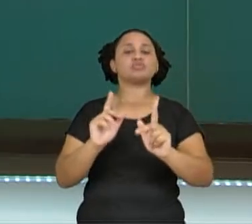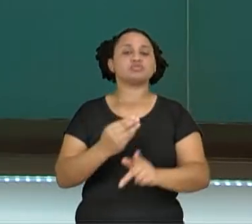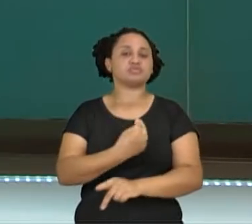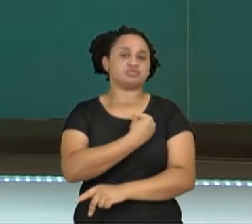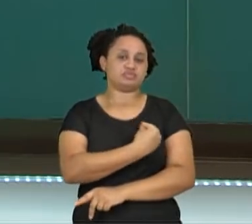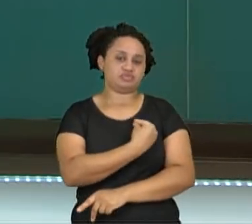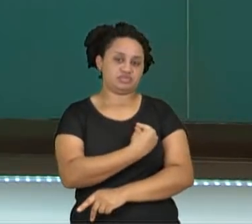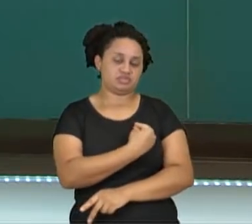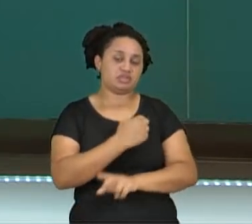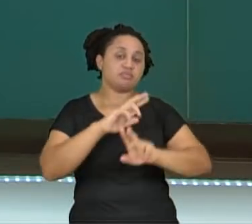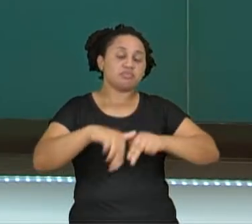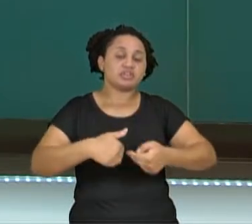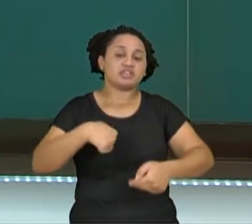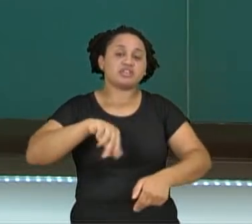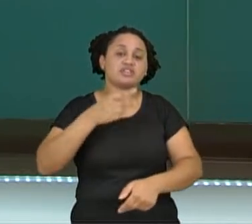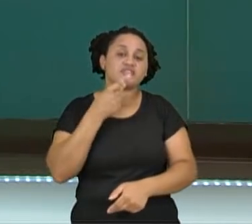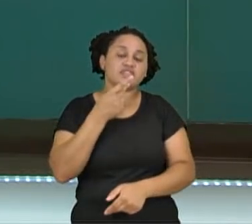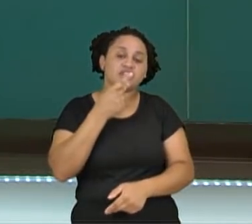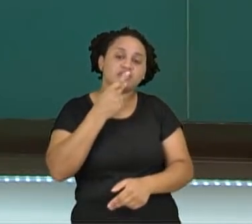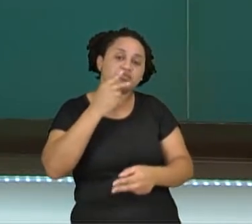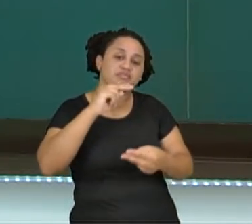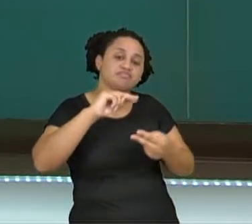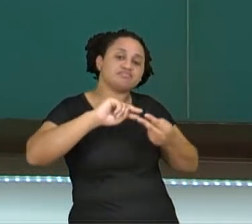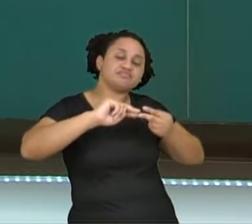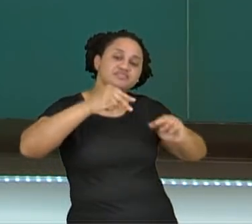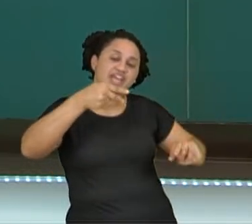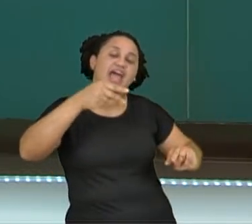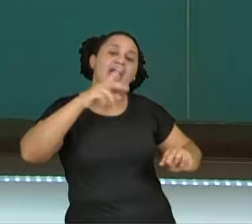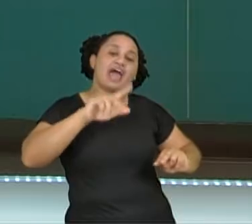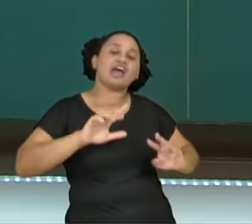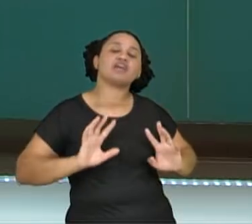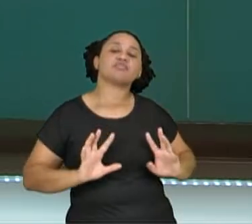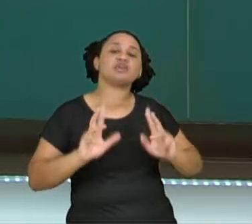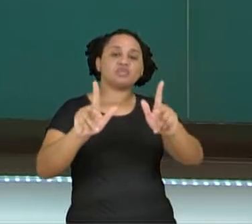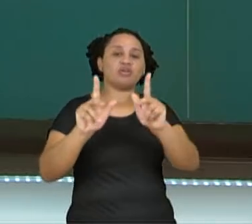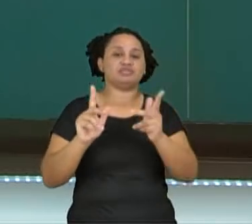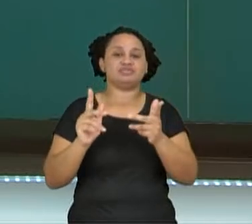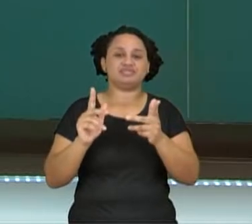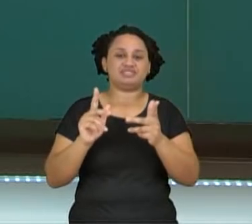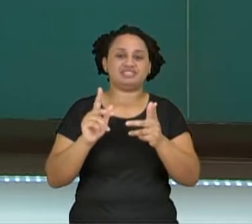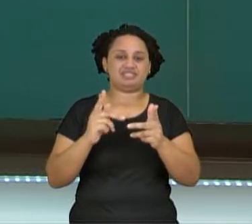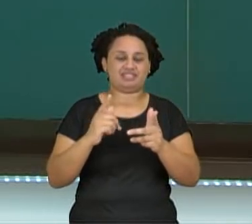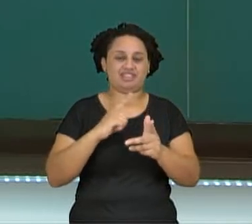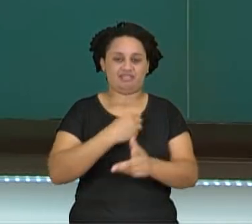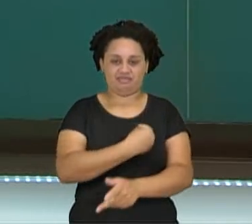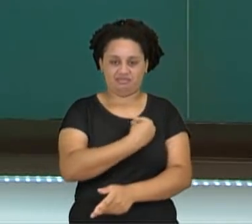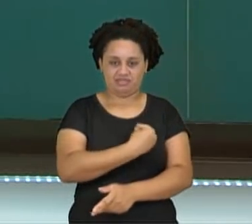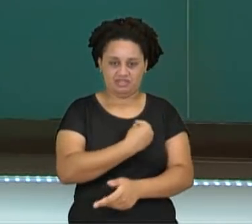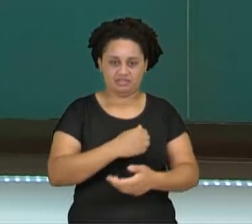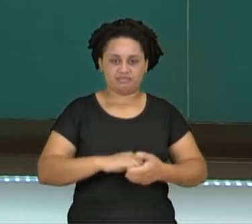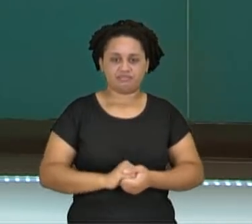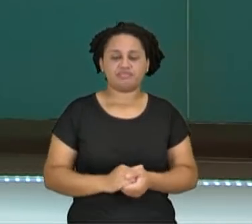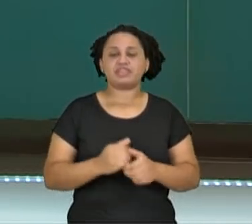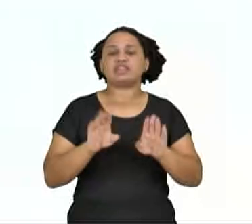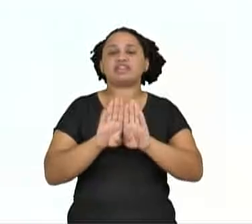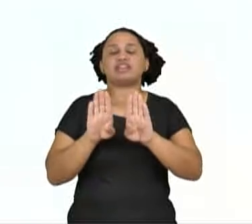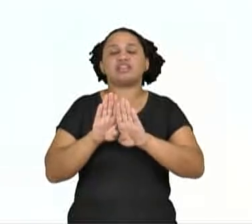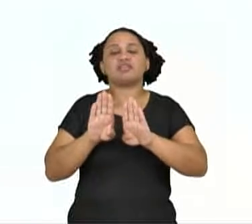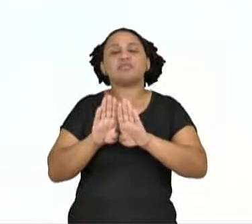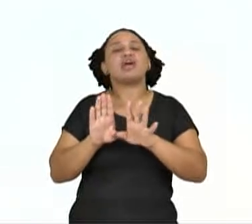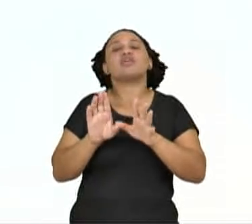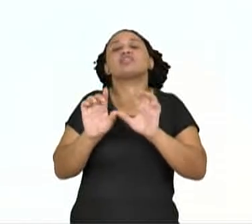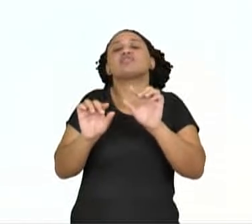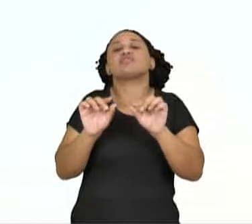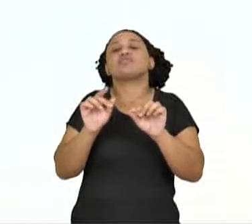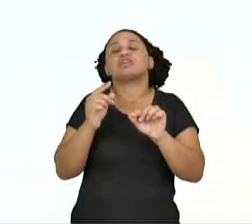o código genético é universal. A gente também diz que ele é degenerado. O que isso significa? Olha só, se você olhar ali para